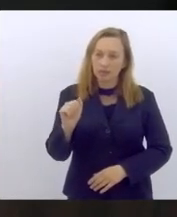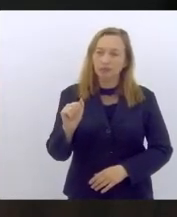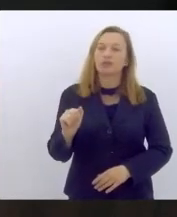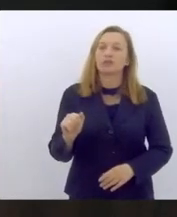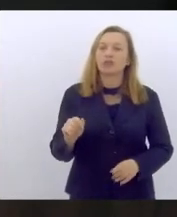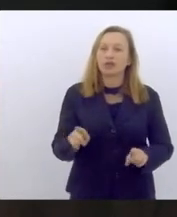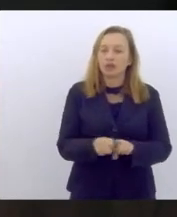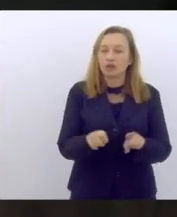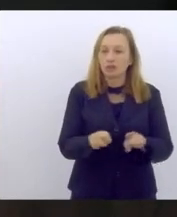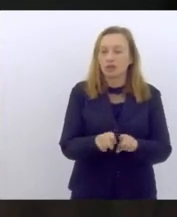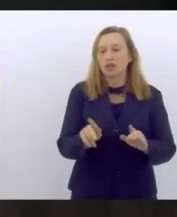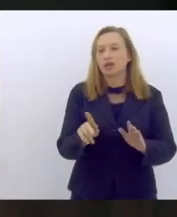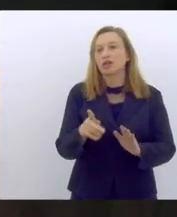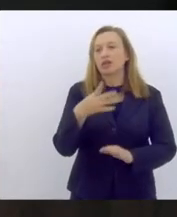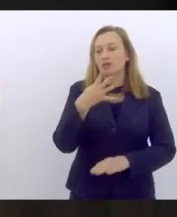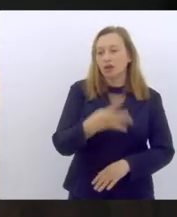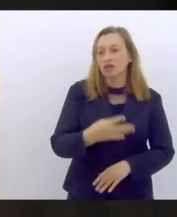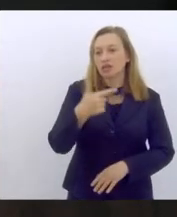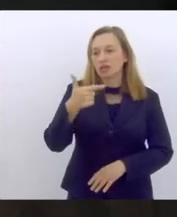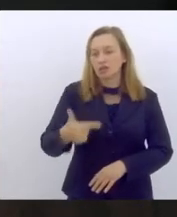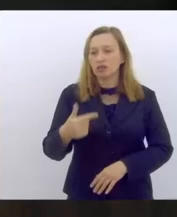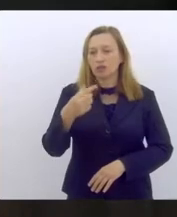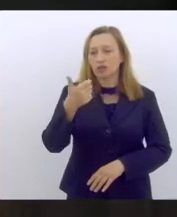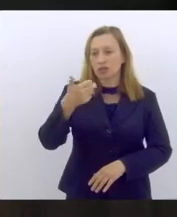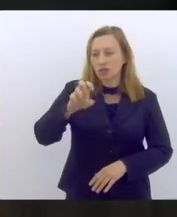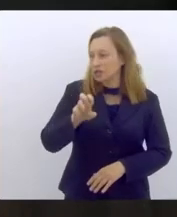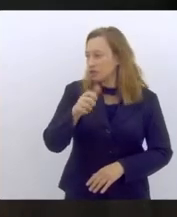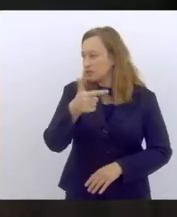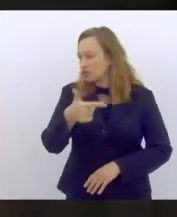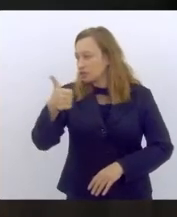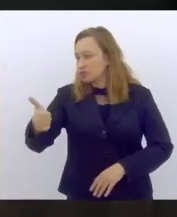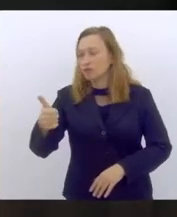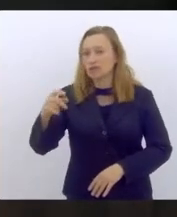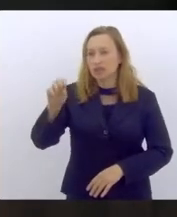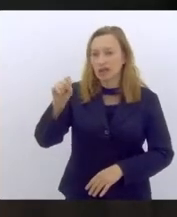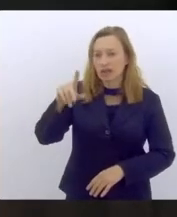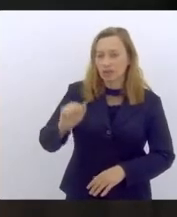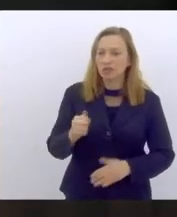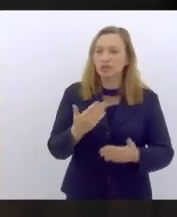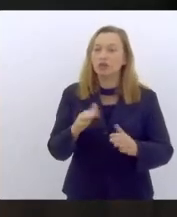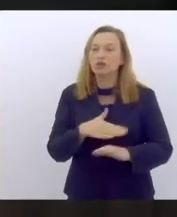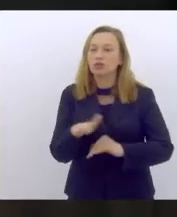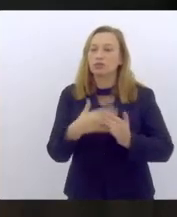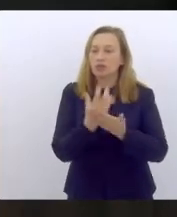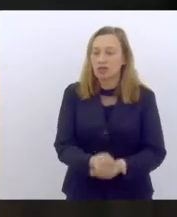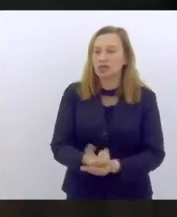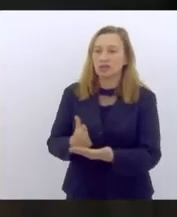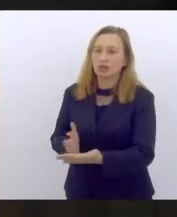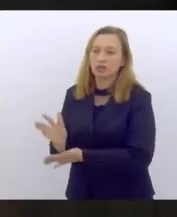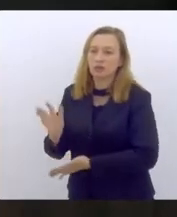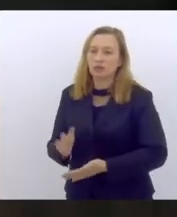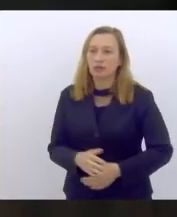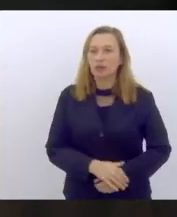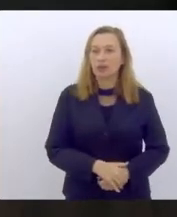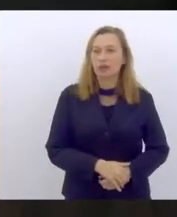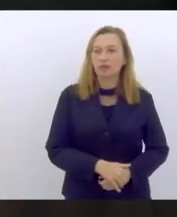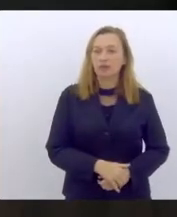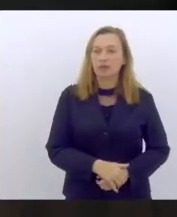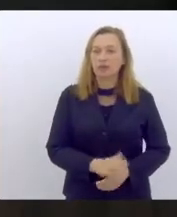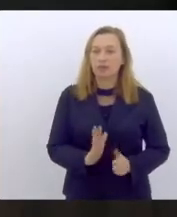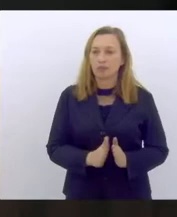também o Projeto de Lei 42 15 de 21 Deputado Coronel Salema senhores que aprovam permaneça Como estão aprovados